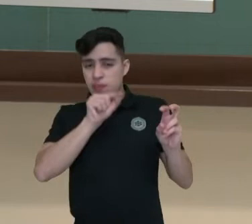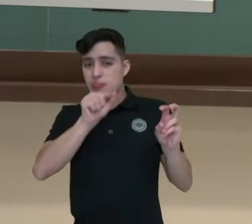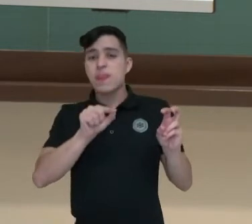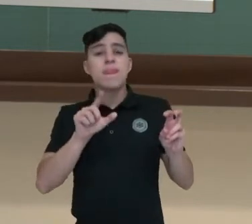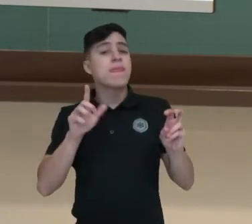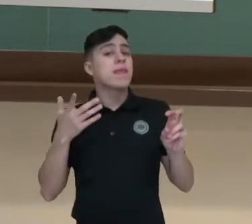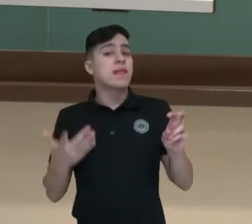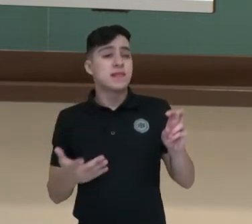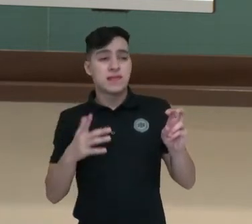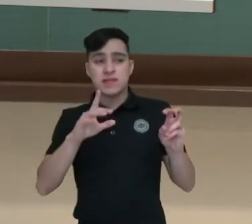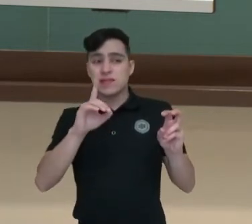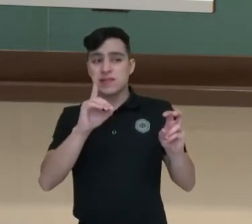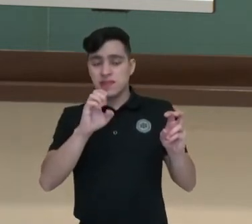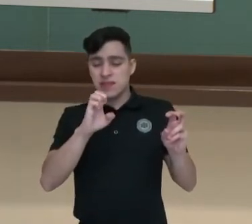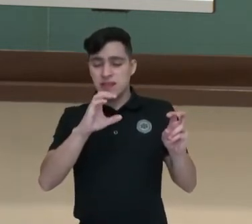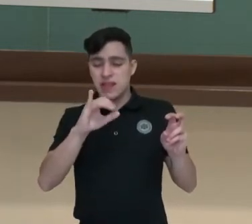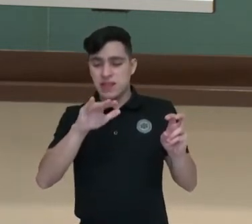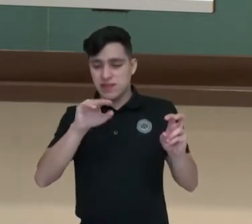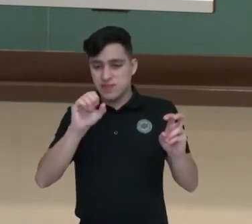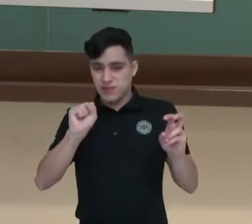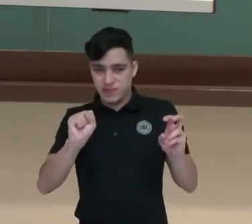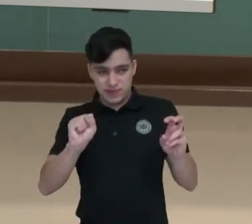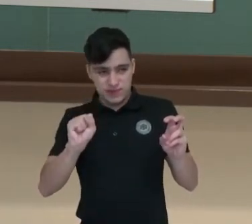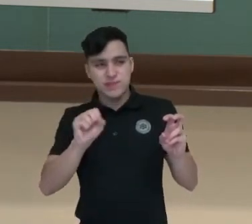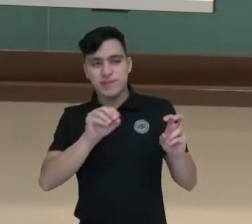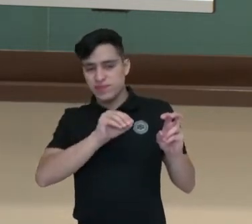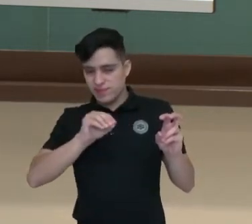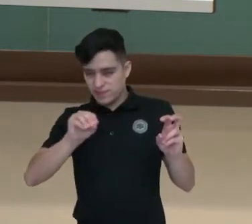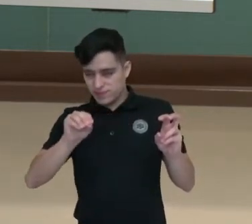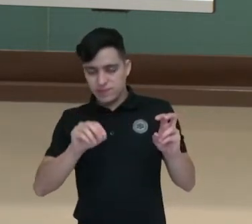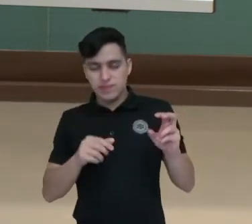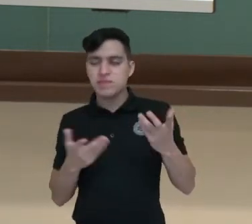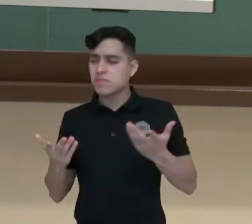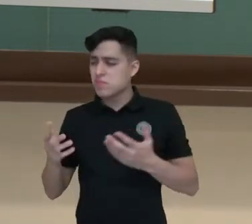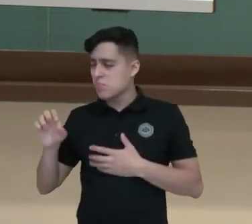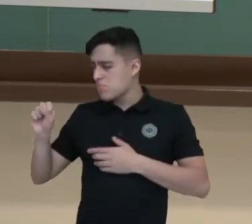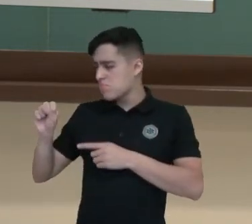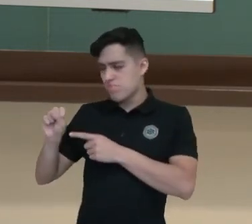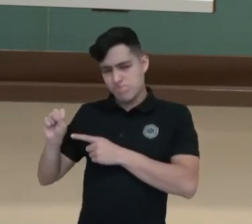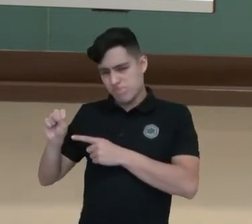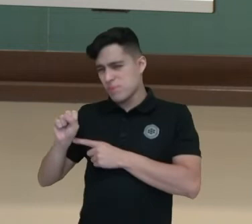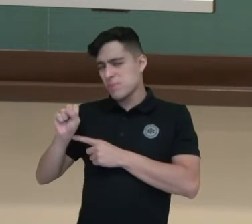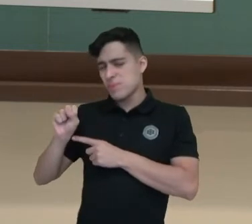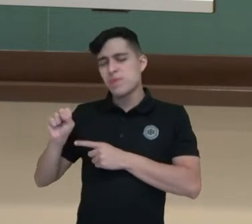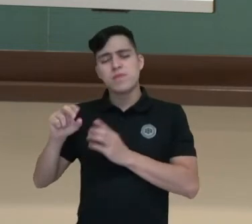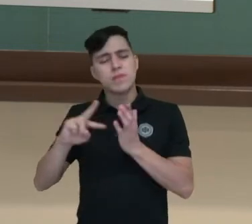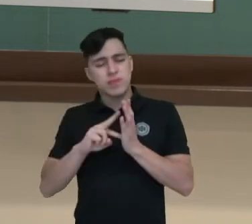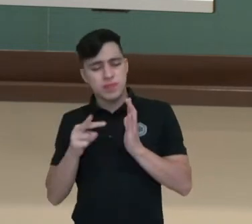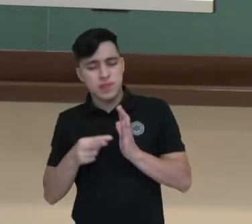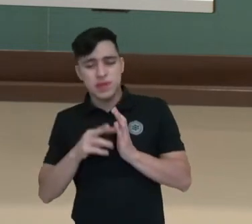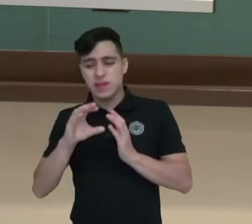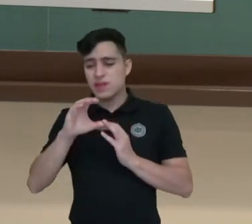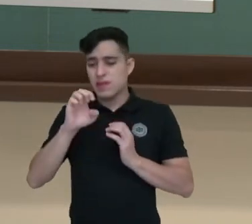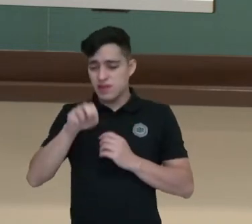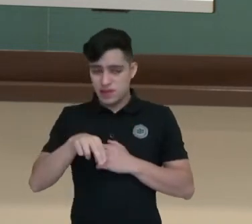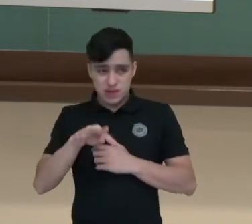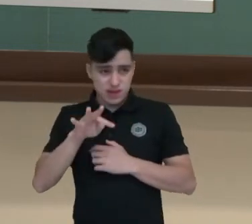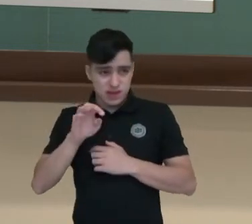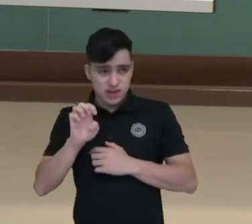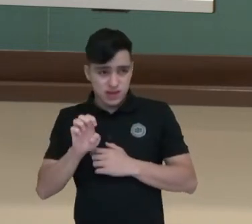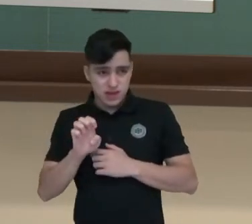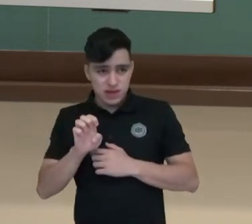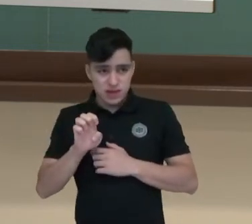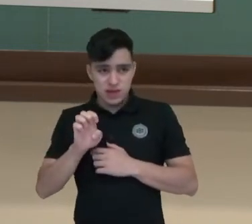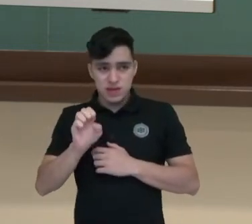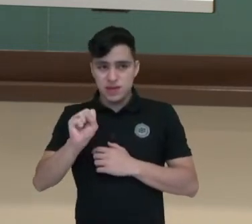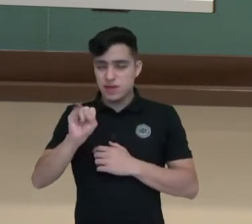indica décimos de segundos. E o 8, né, a outra pergunta, centésimos de segundos.